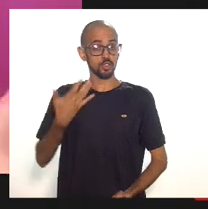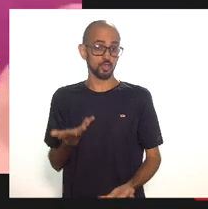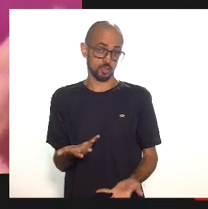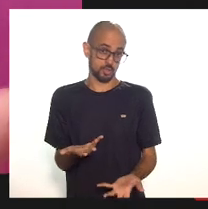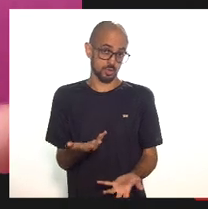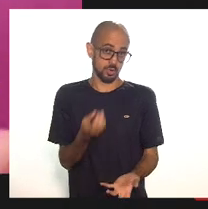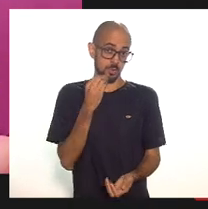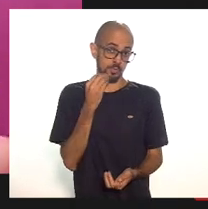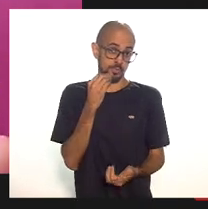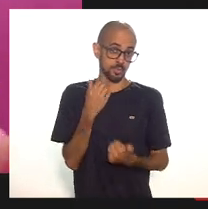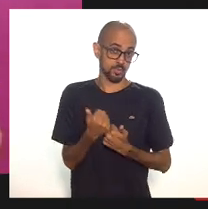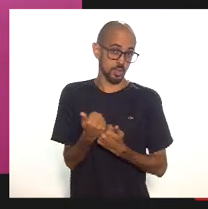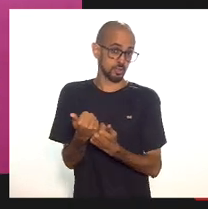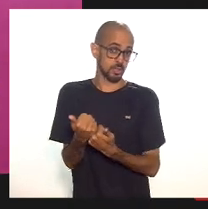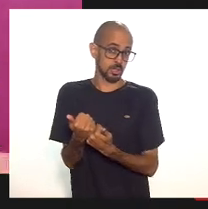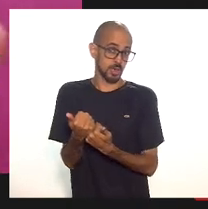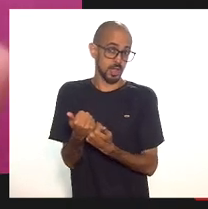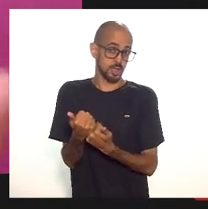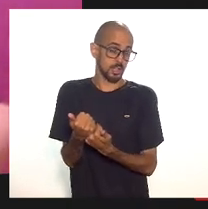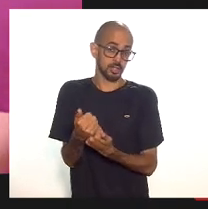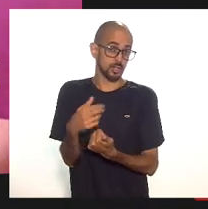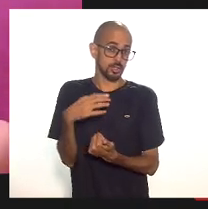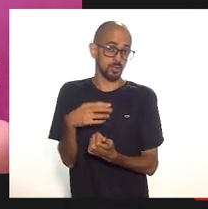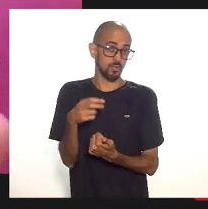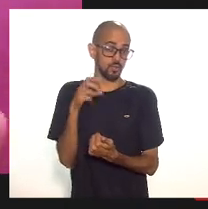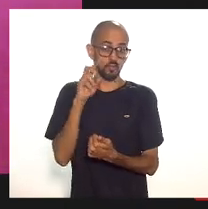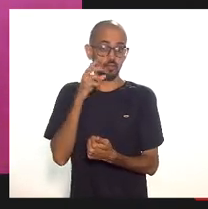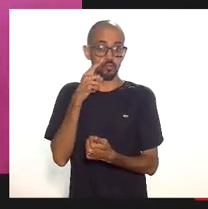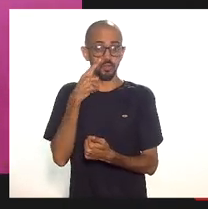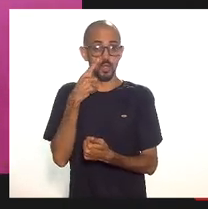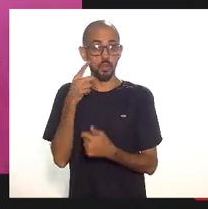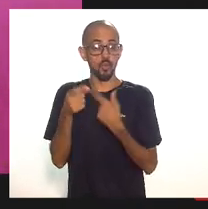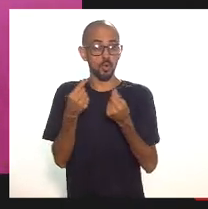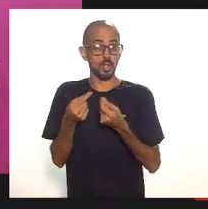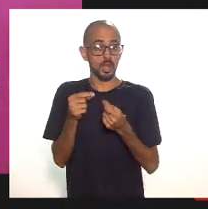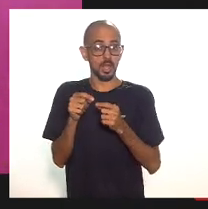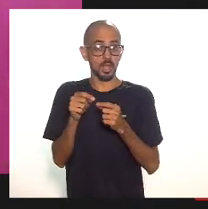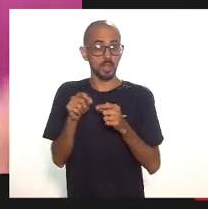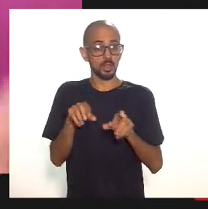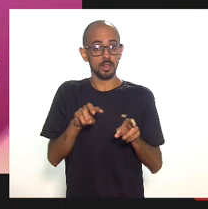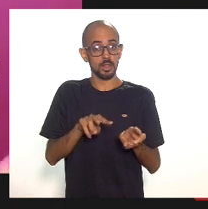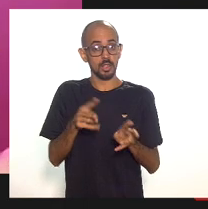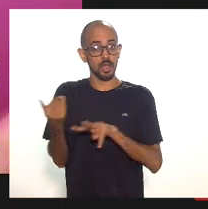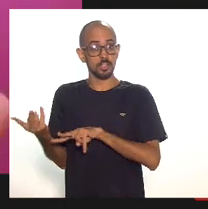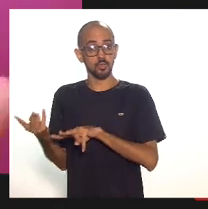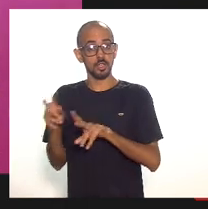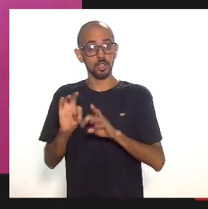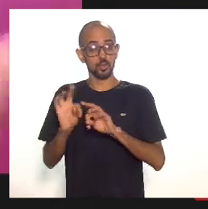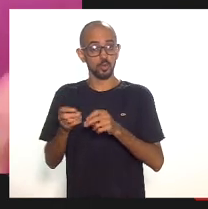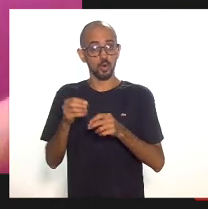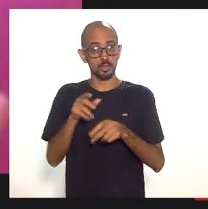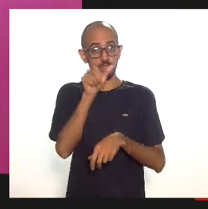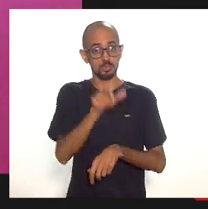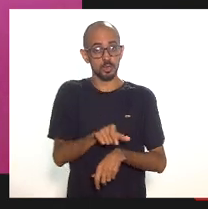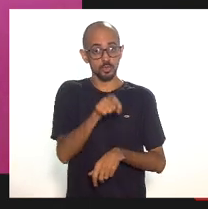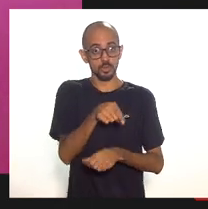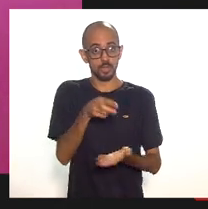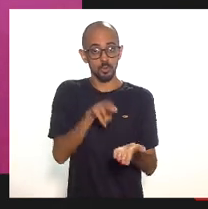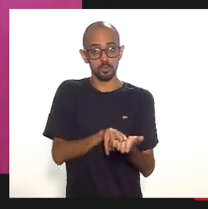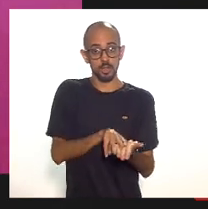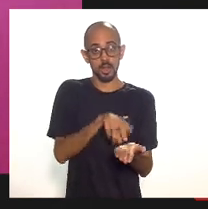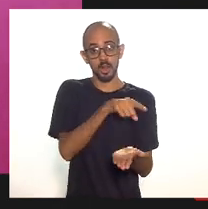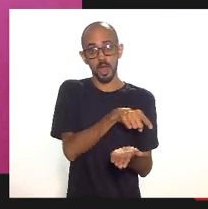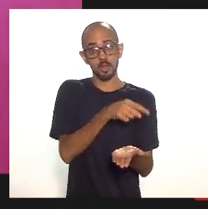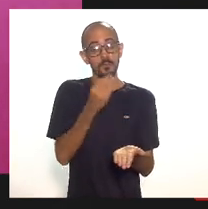viu desabastecer o hospital, tirar os pacientes lá de dentro, e poderia ser um hospital utilizado